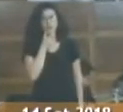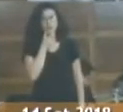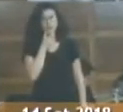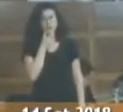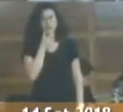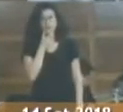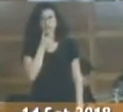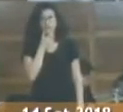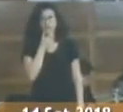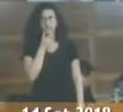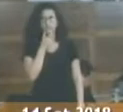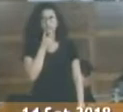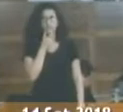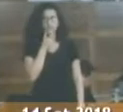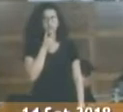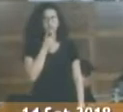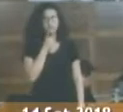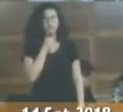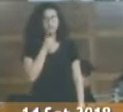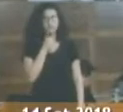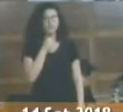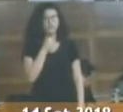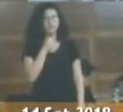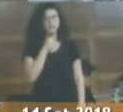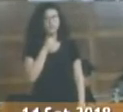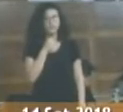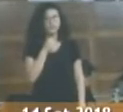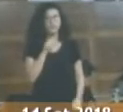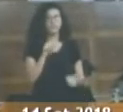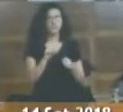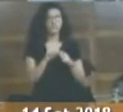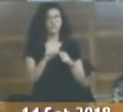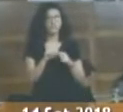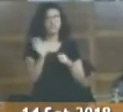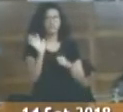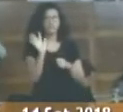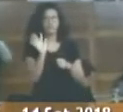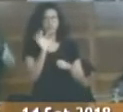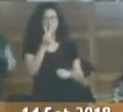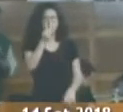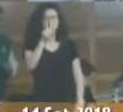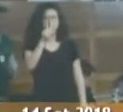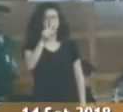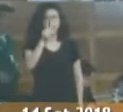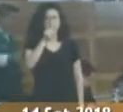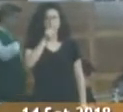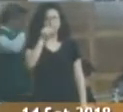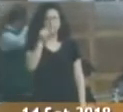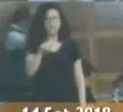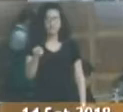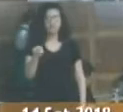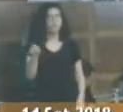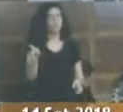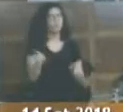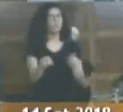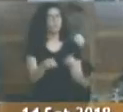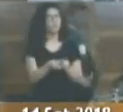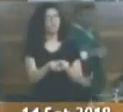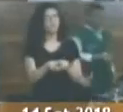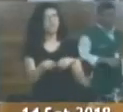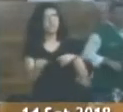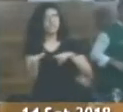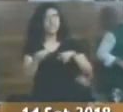Alemanha, na Universidade do Oriente, da Venezuela. Trabalhamos com técnicos